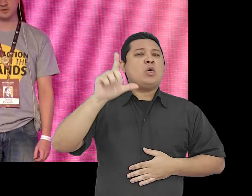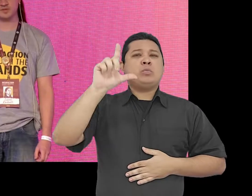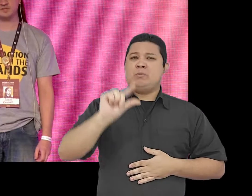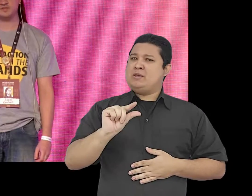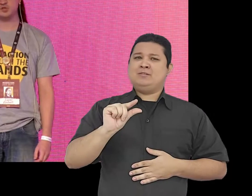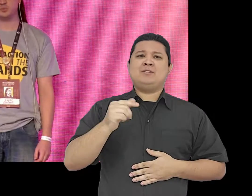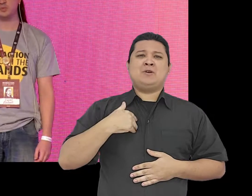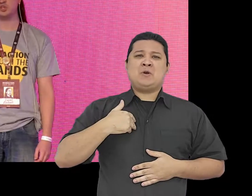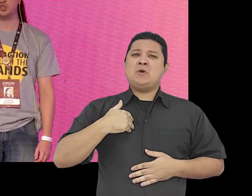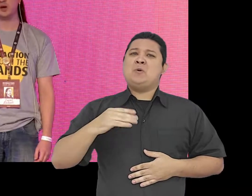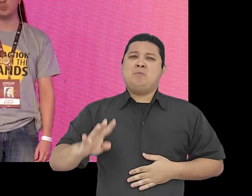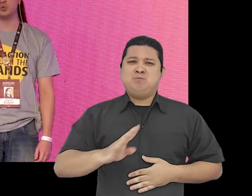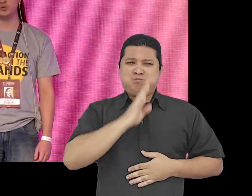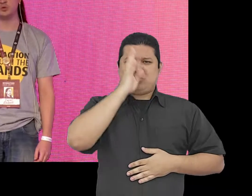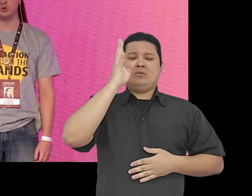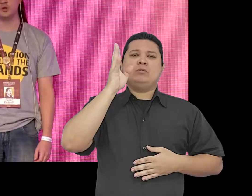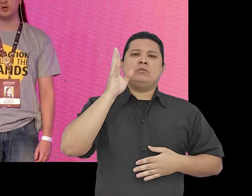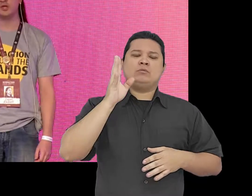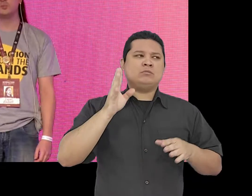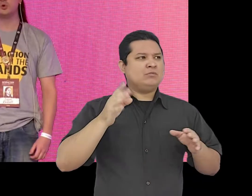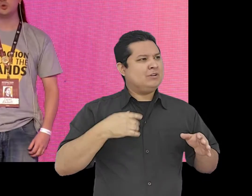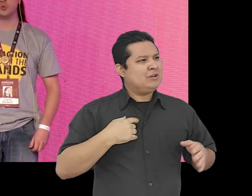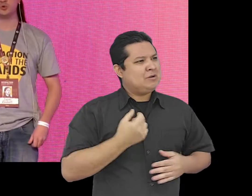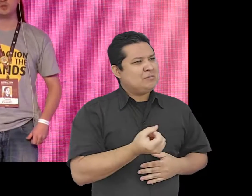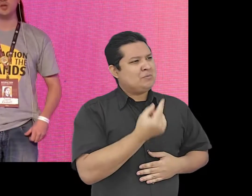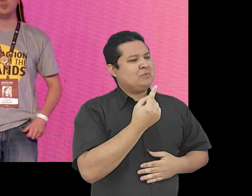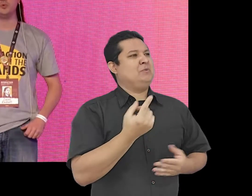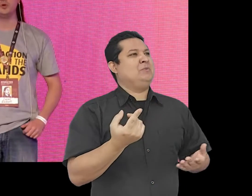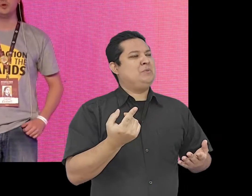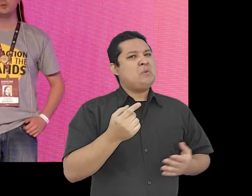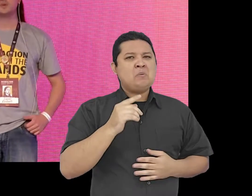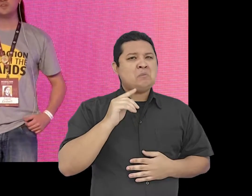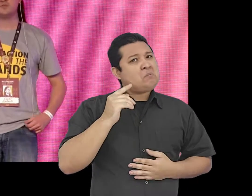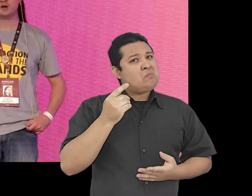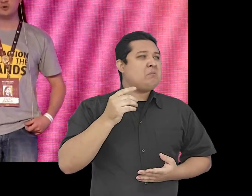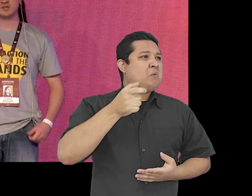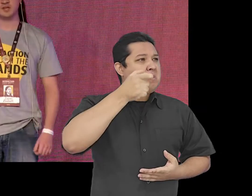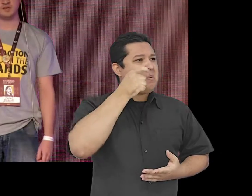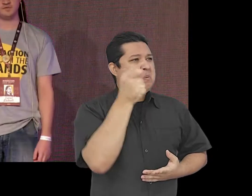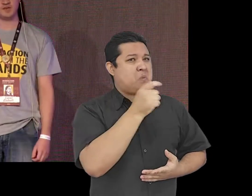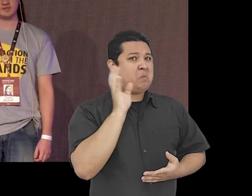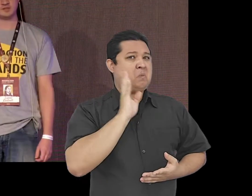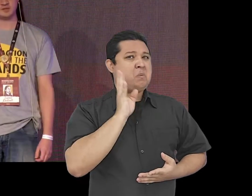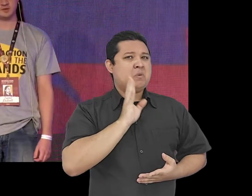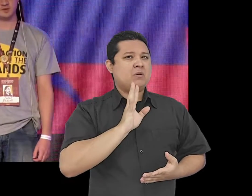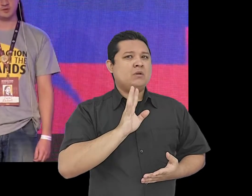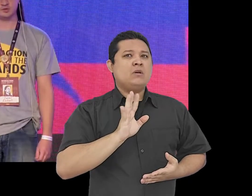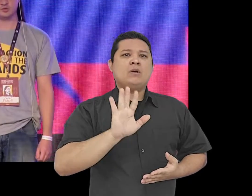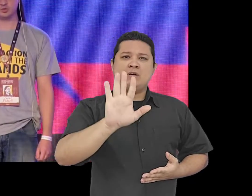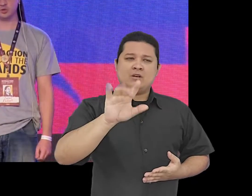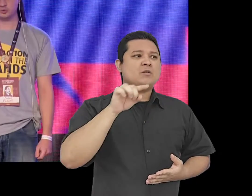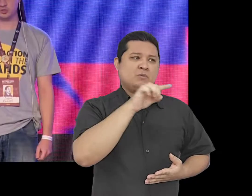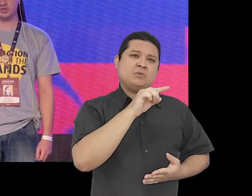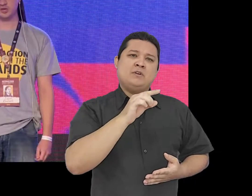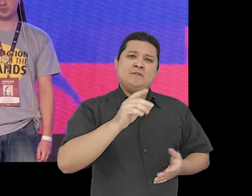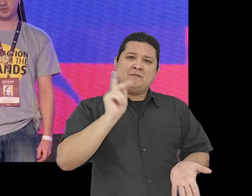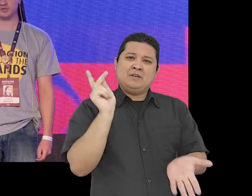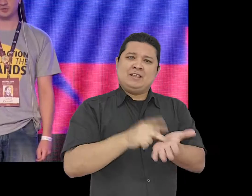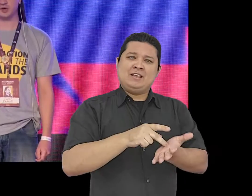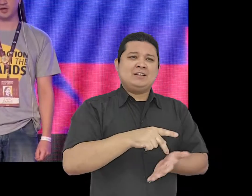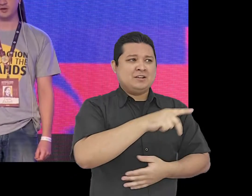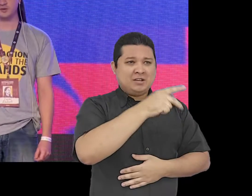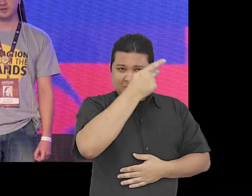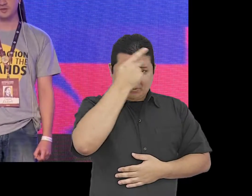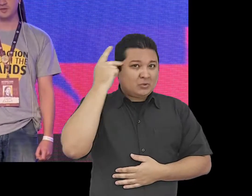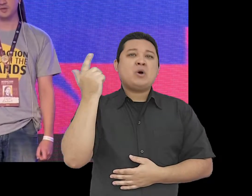incrível. Esse vídeo prometia muito e muito pouco tempo, mas teve uma coisa que ele fez. Destruiu sim a